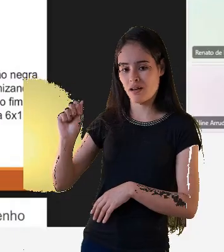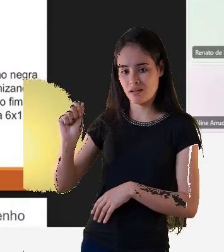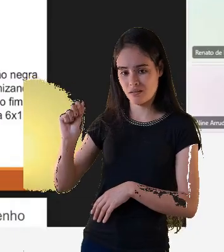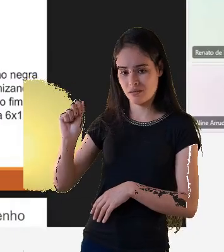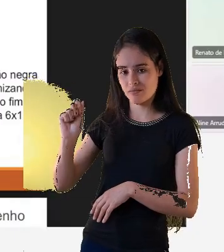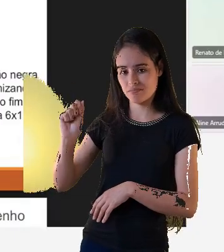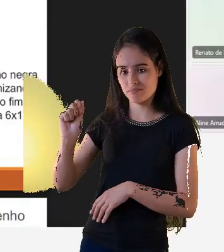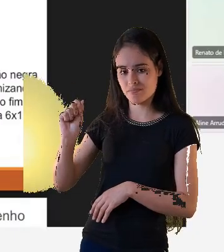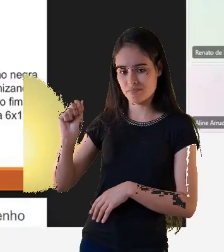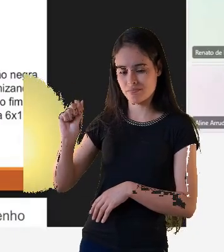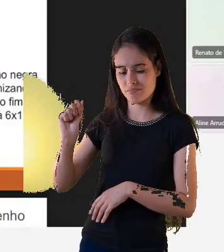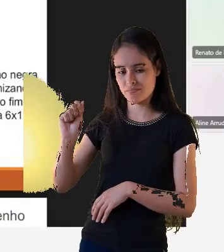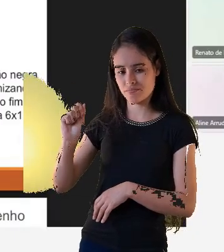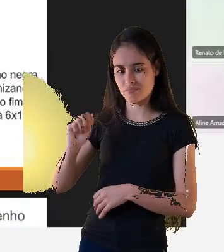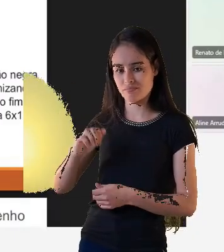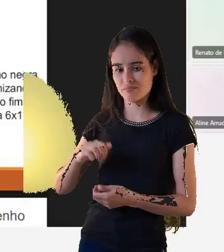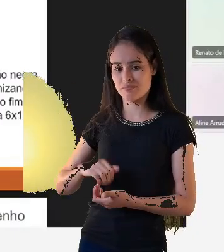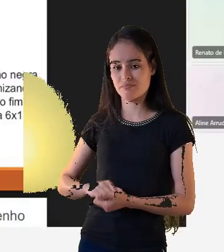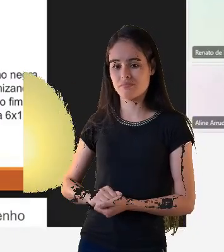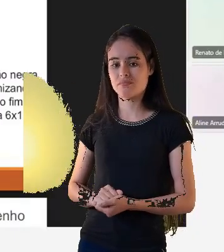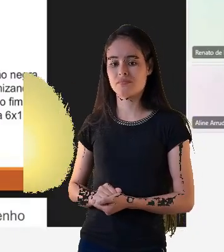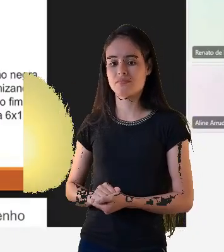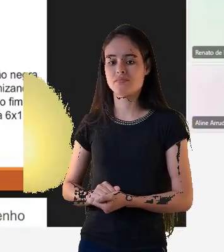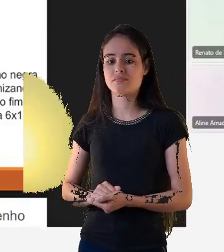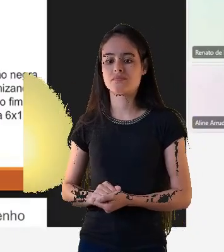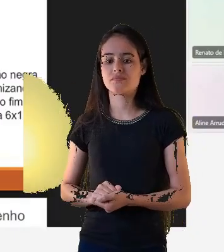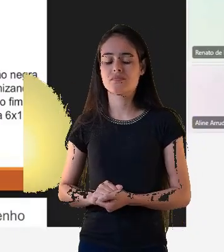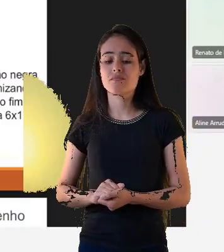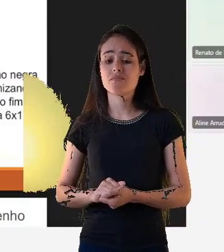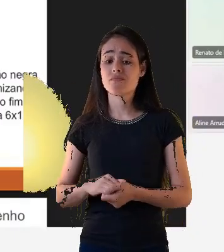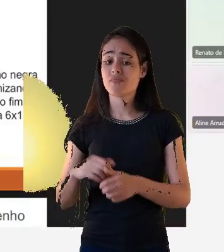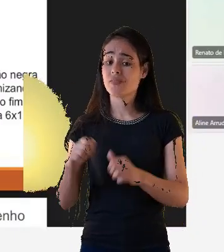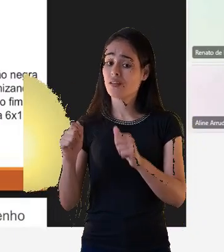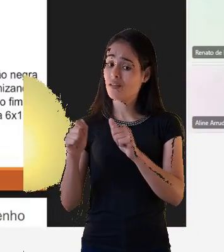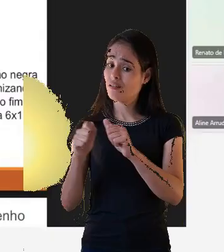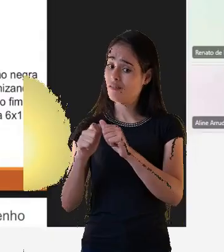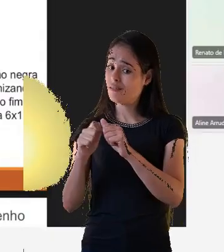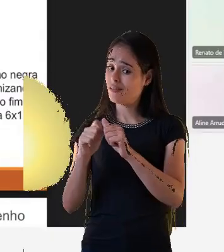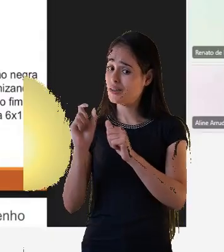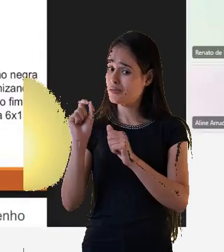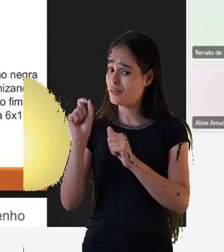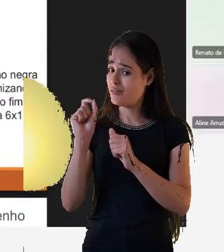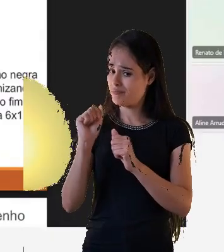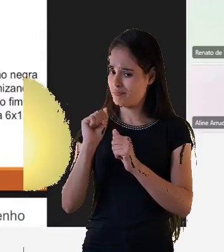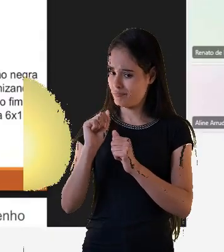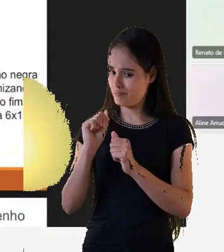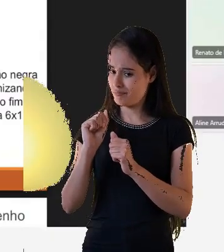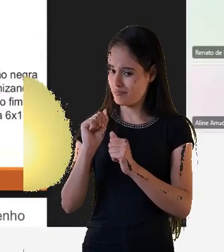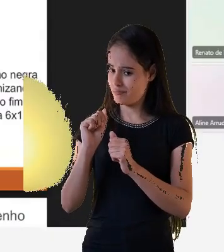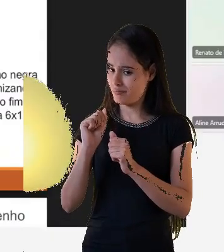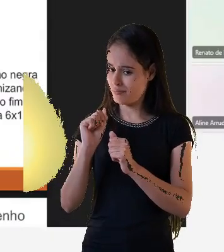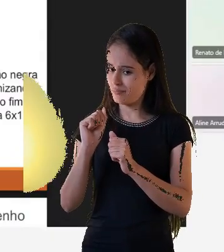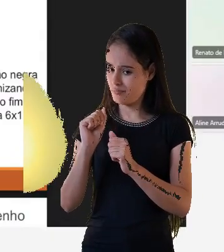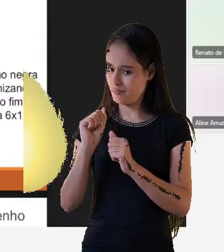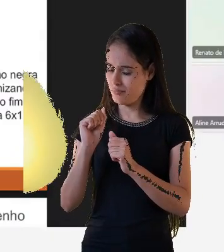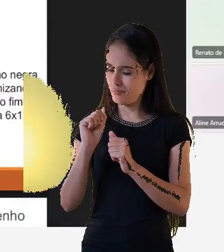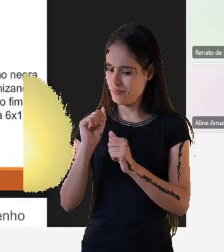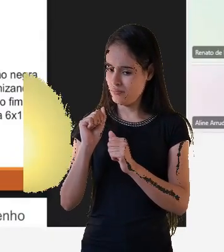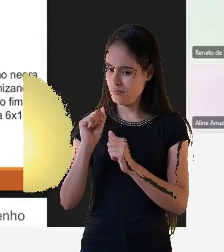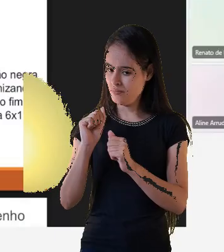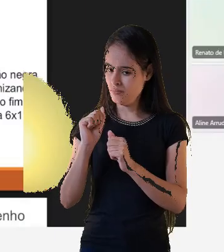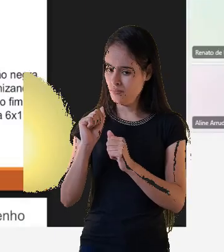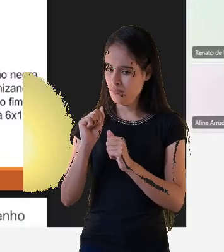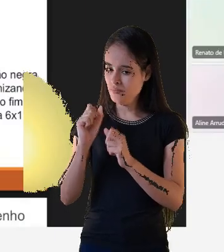protocolou, né, o projeto contra a escala 6 por 1, né, que é uma escala